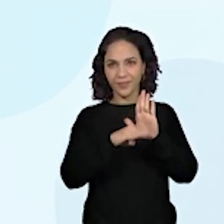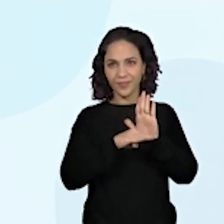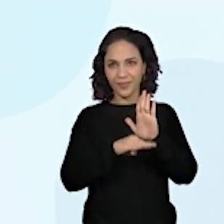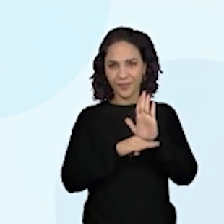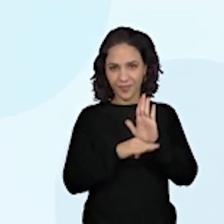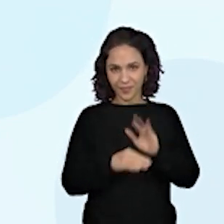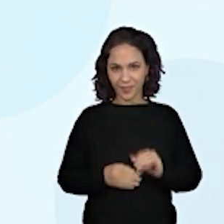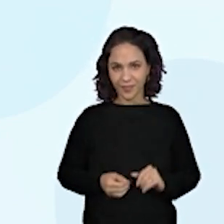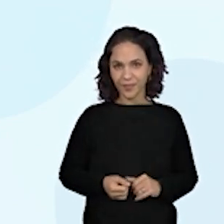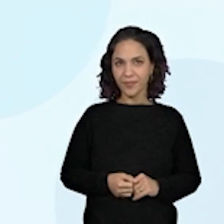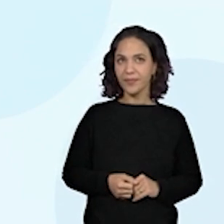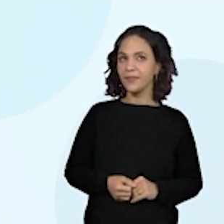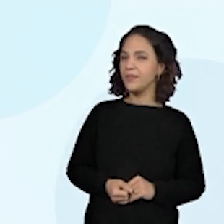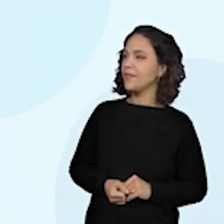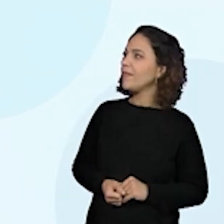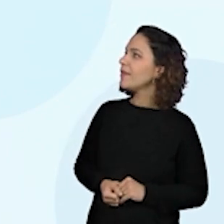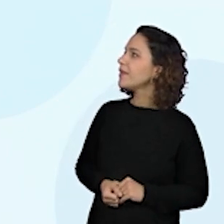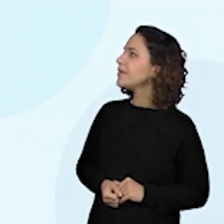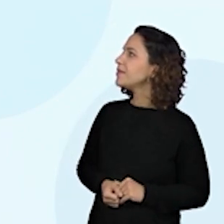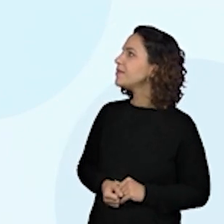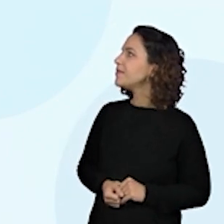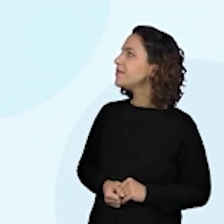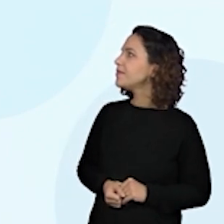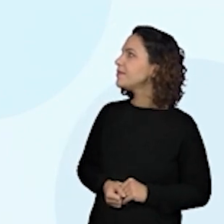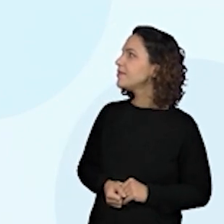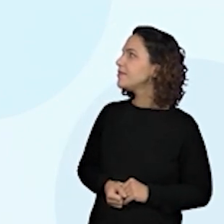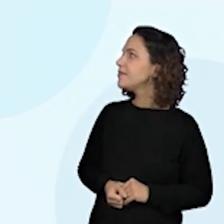Regras e regulamentos.